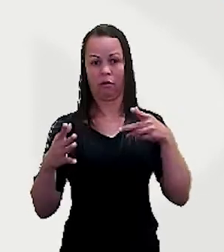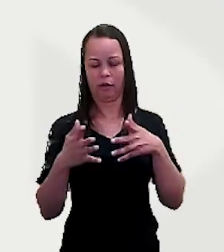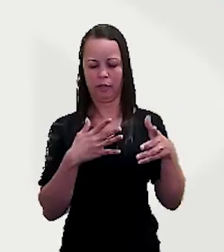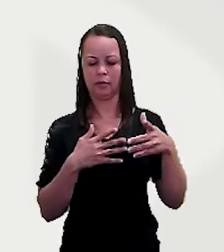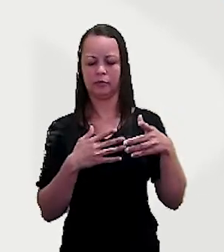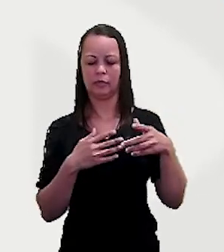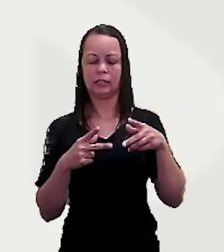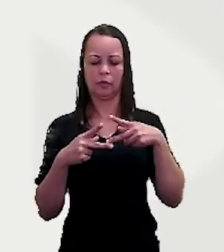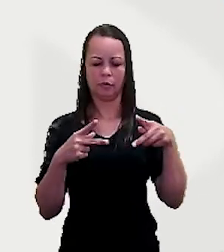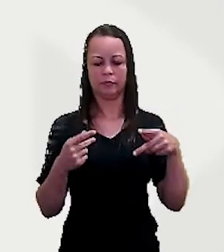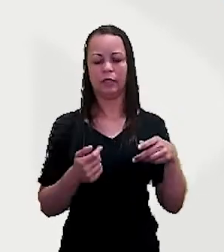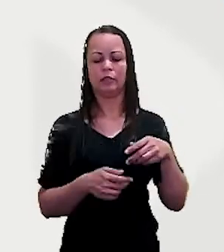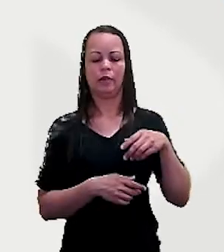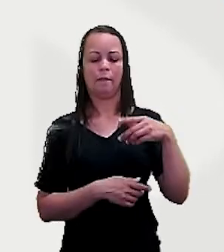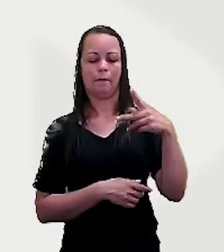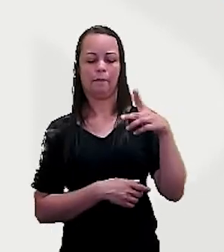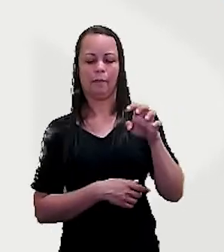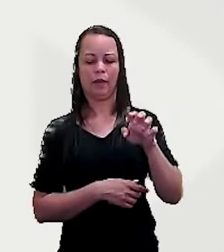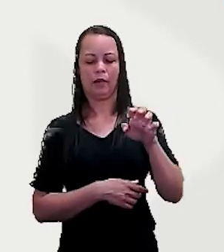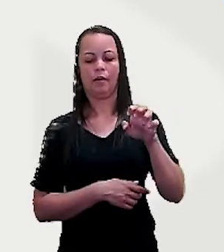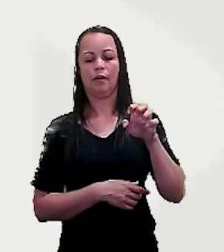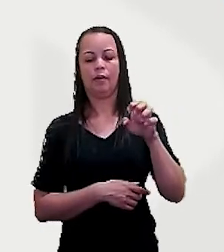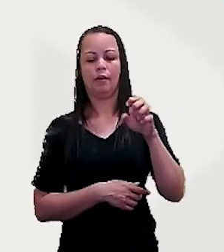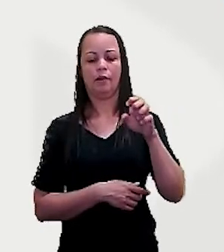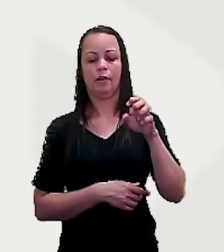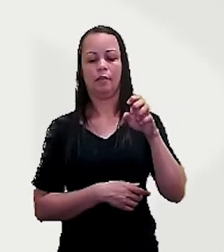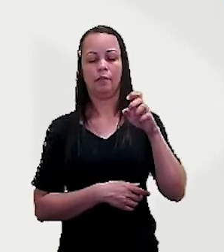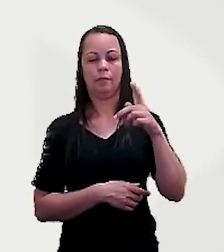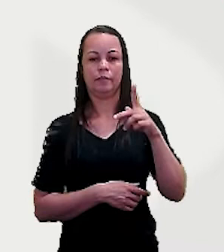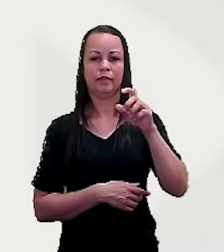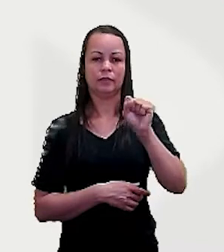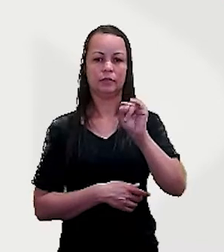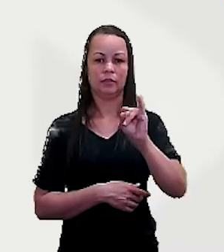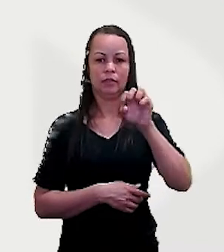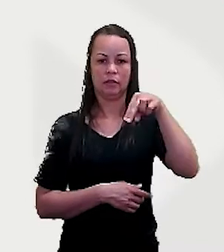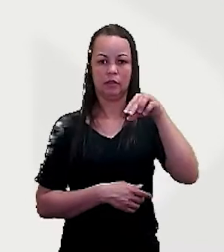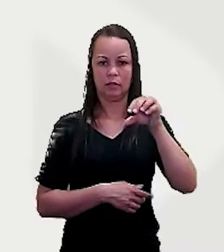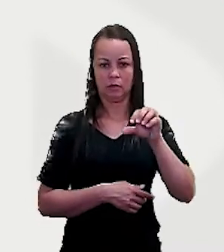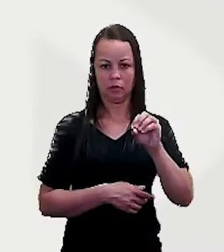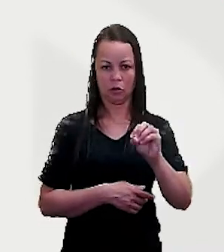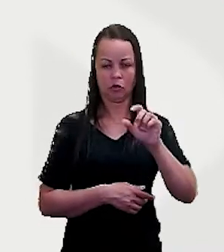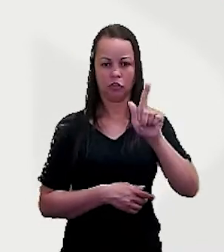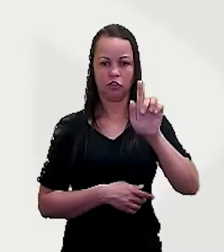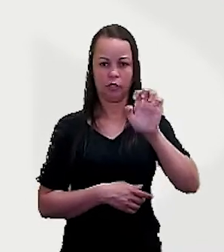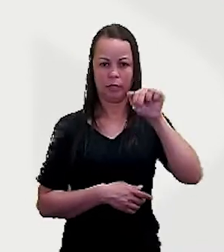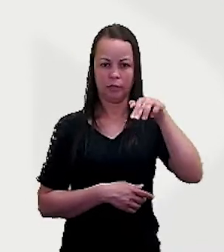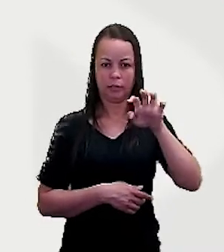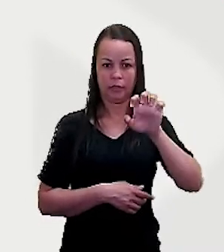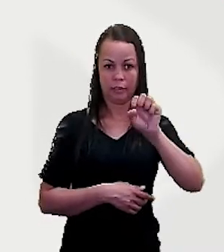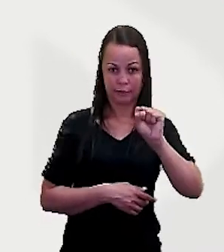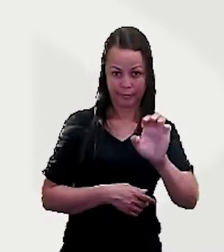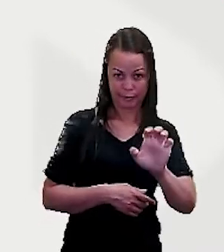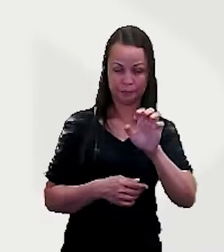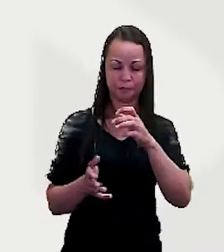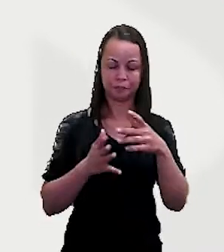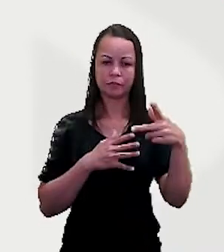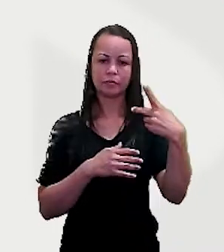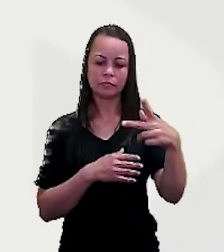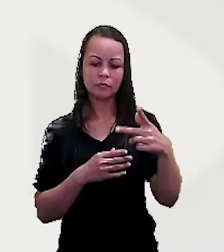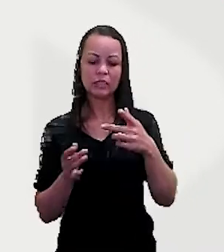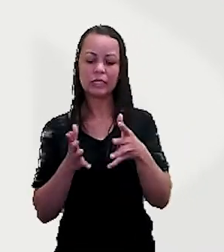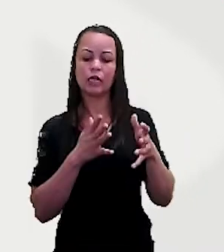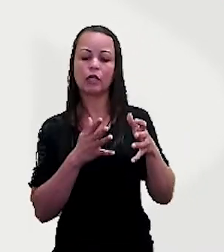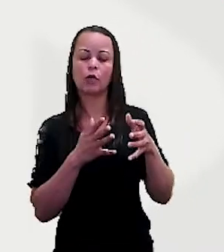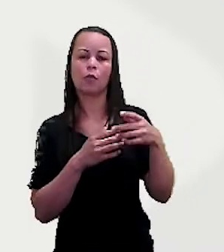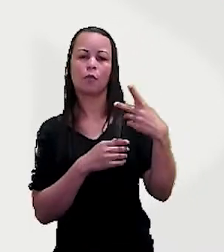de pepsinogênese, que em um pH 2, o pH já mudou, não é mais 7, agora passou a ser um pH ácido.